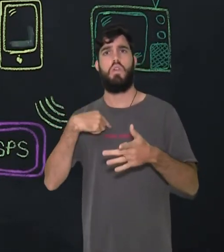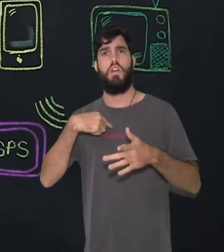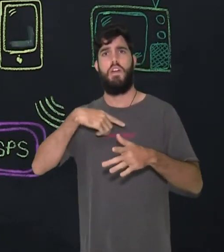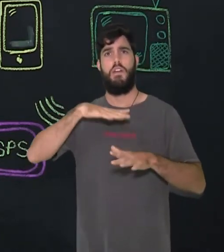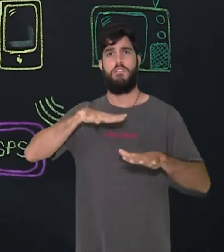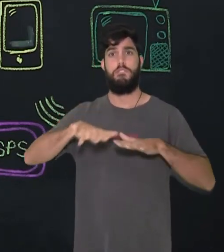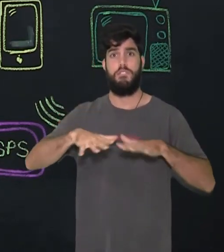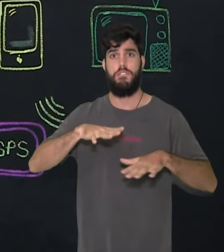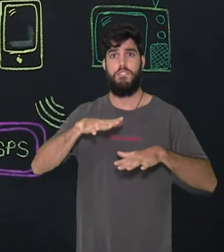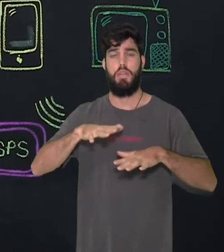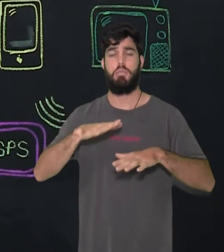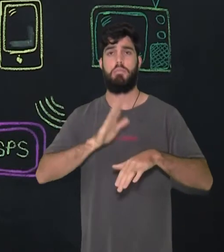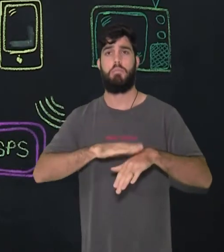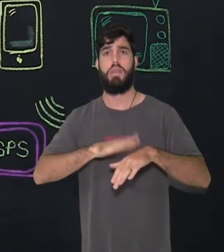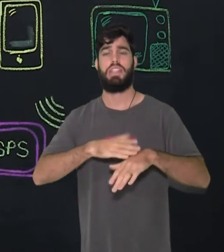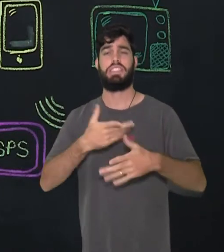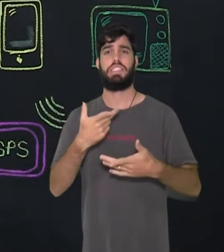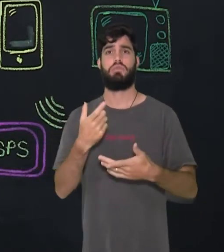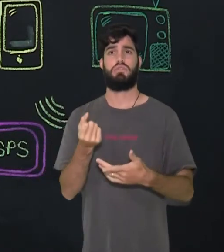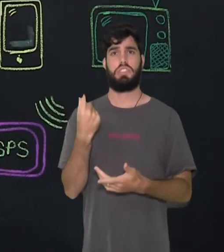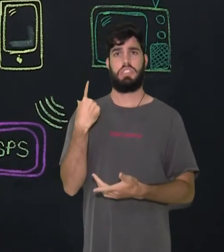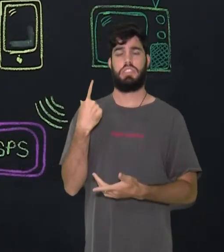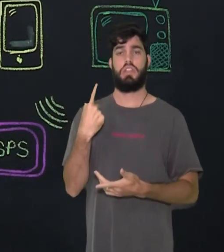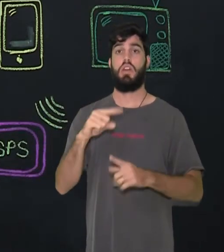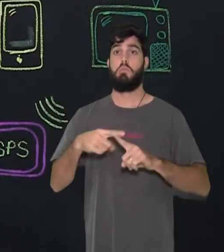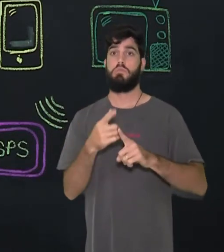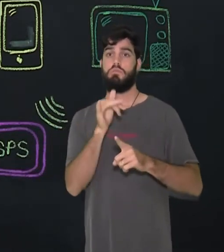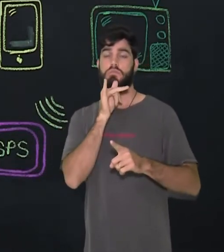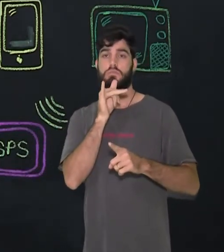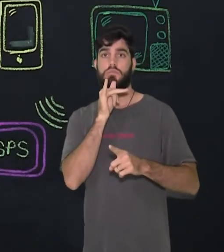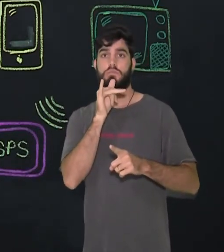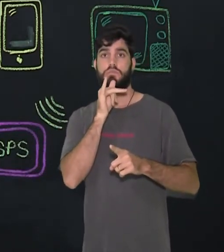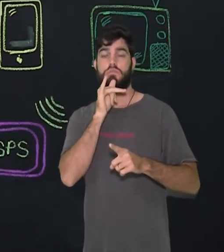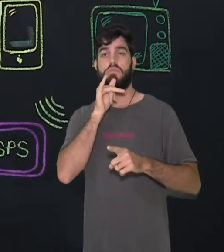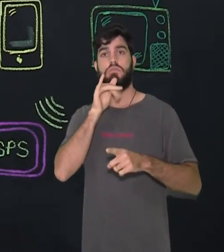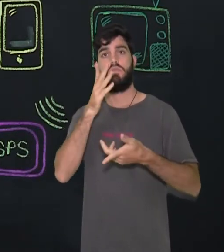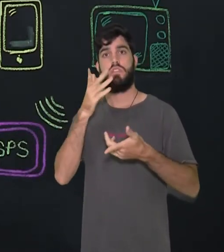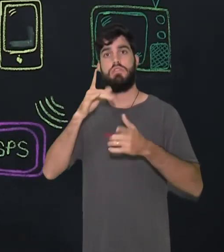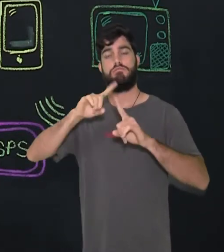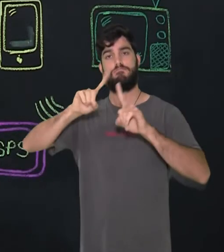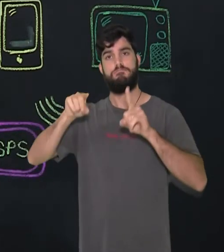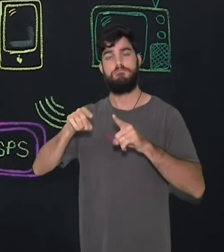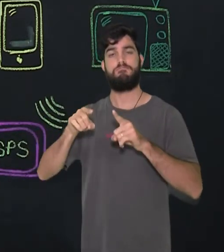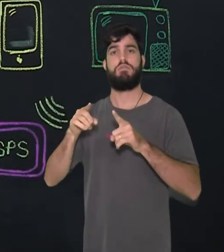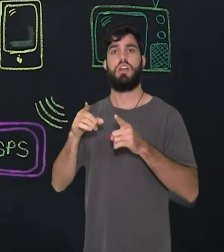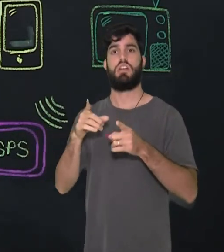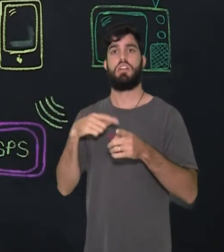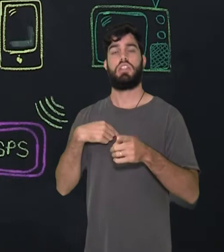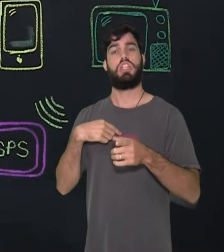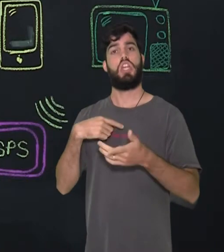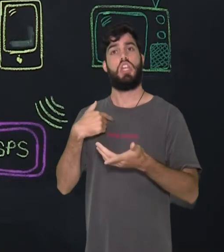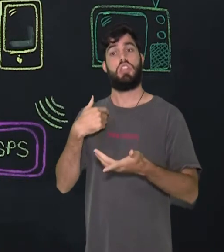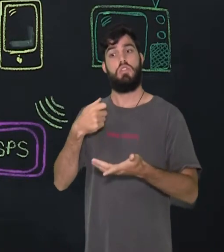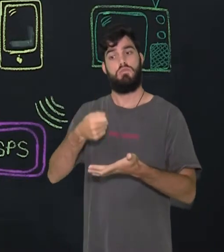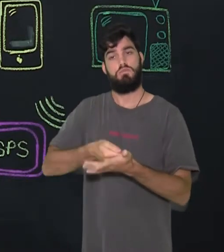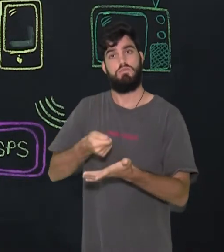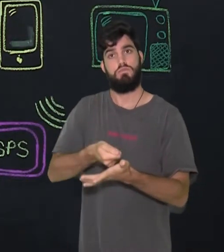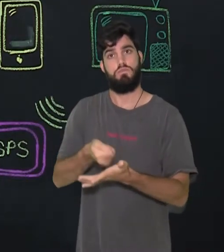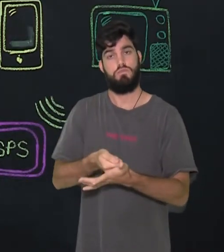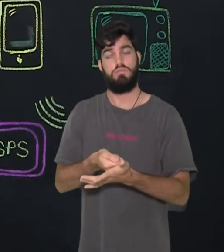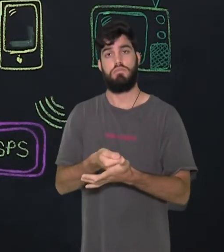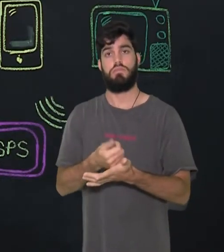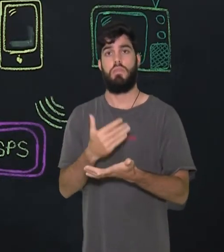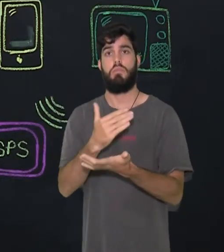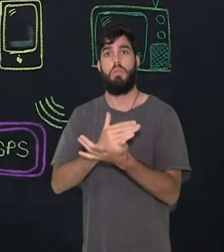gente está fazendo. Mas de modo geral, não tem uma interferência. Uma imagem não vai do celular para a TV, a não ser que eu faça isso de propósito, né? Não